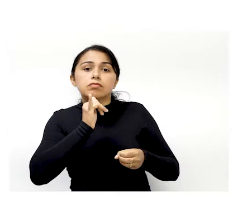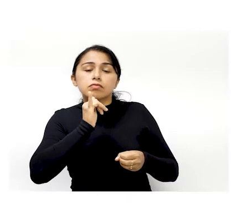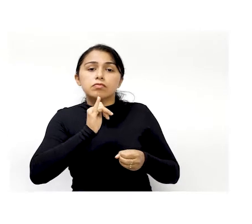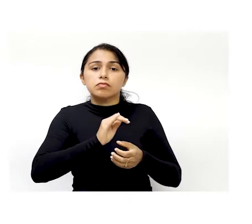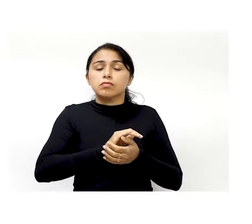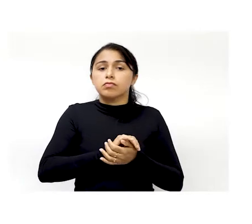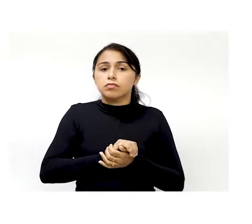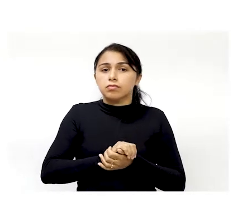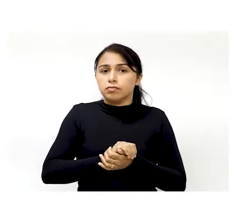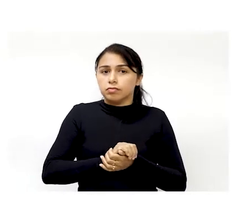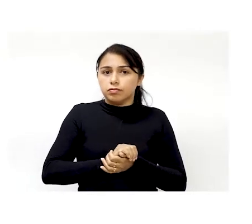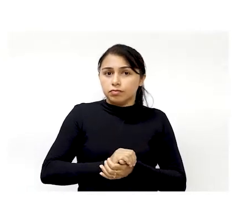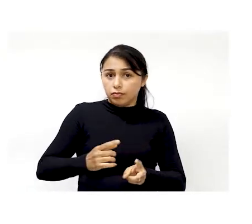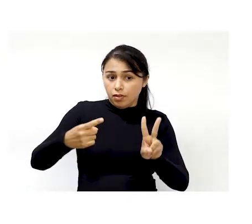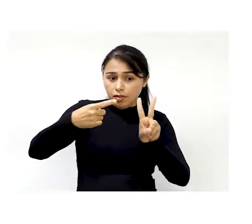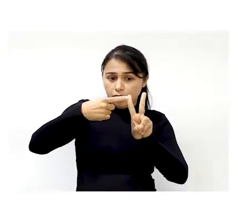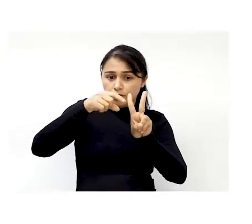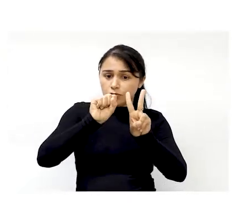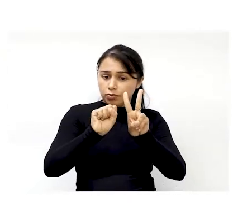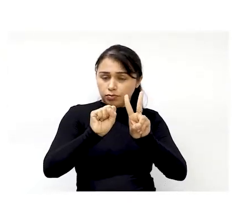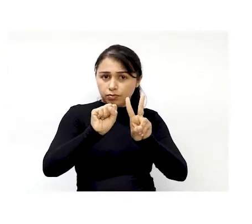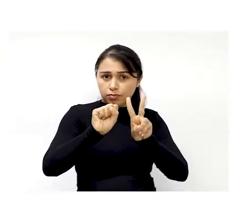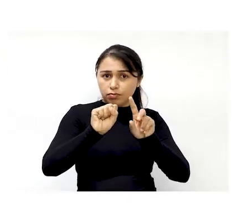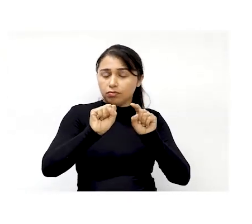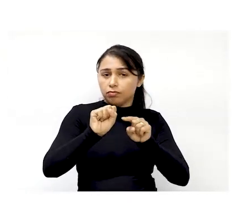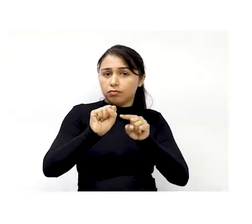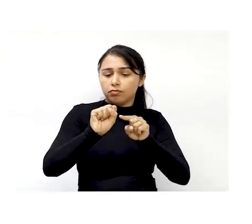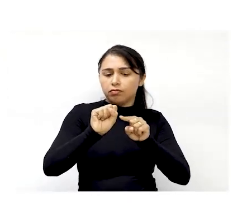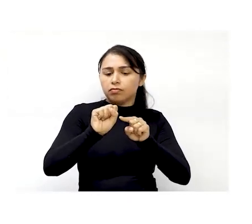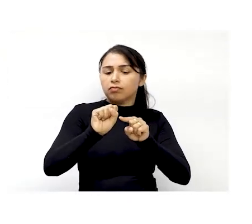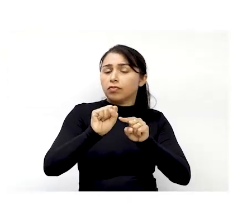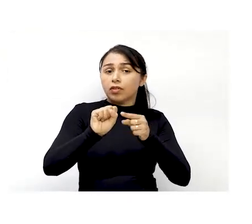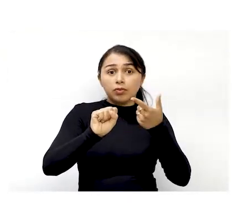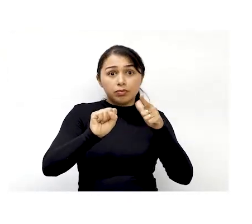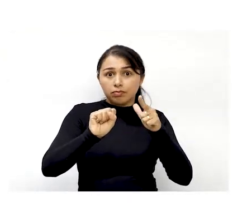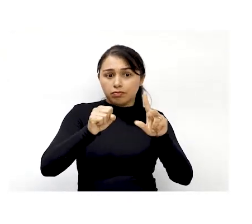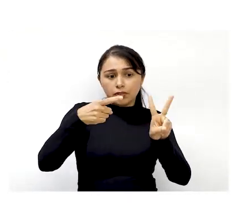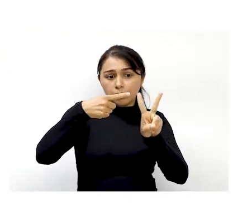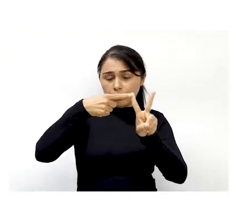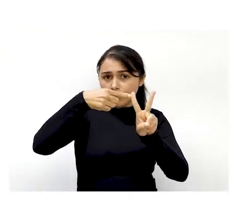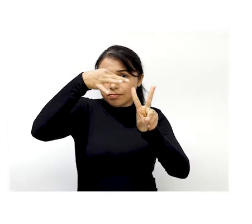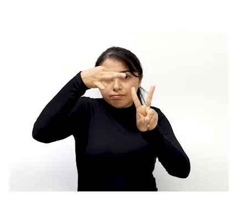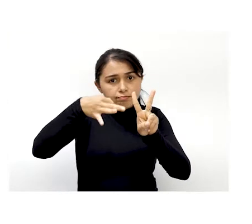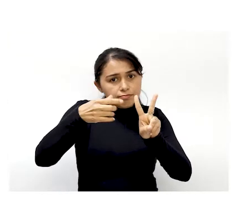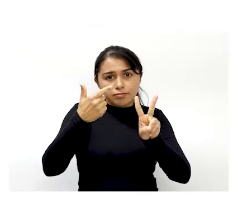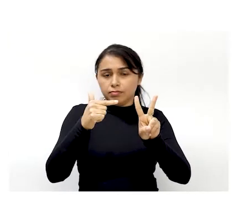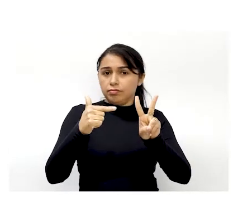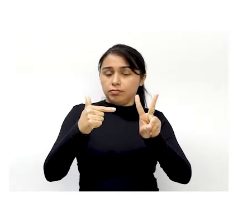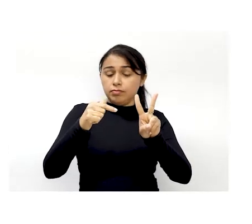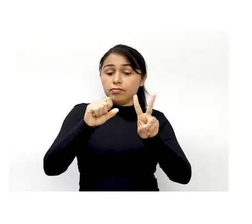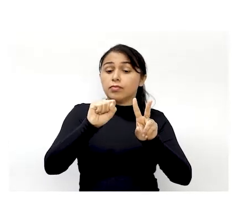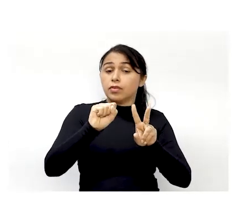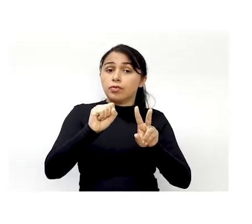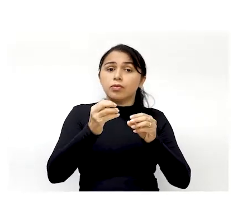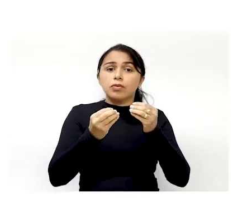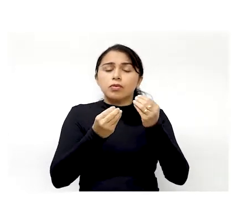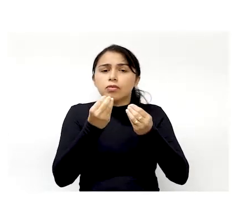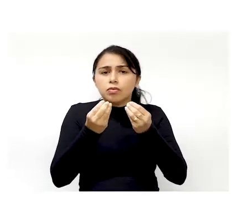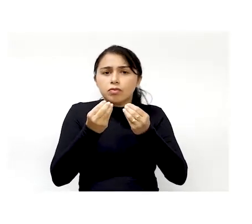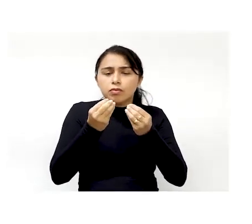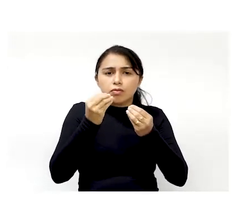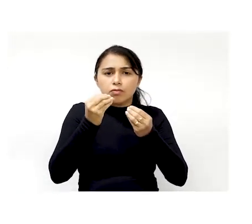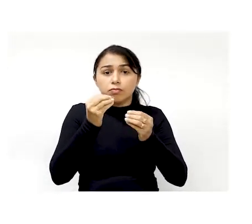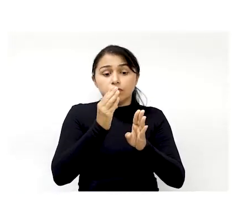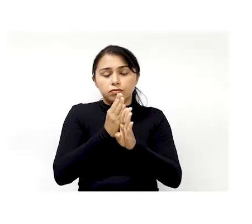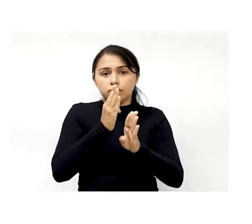exemplo a raiz quadrada de 8. Então, a gente sabe que essa não é uma raiz exata, né? Então, vamos calcular ela